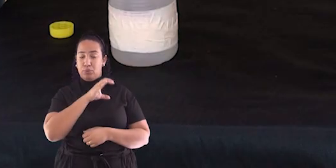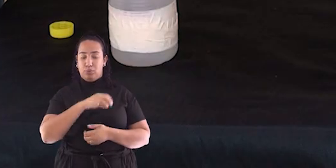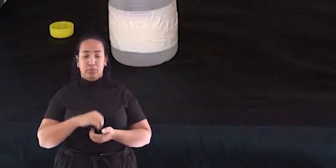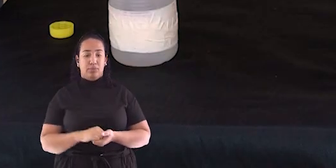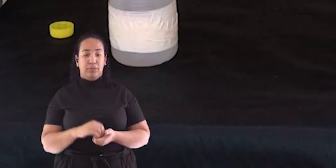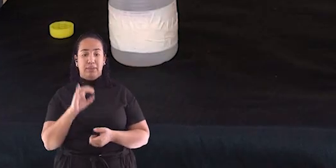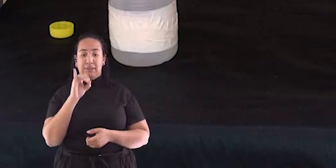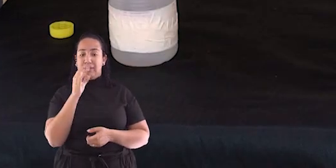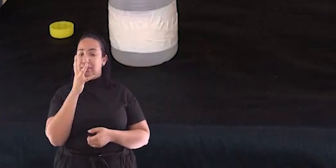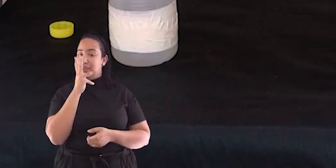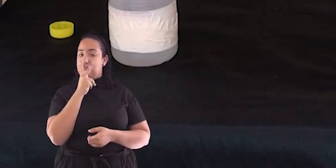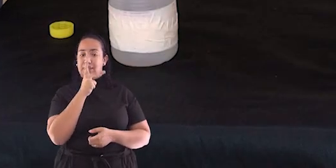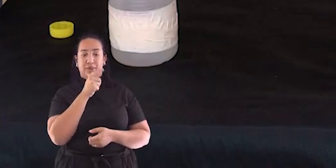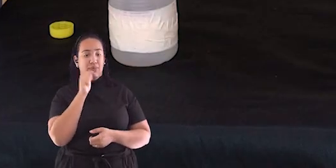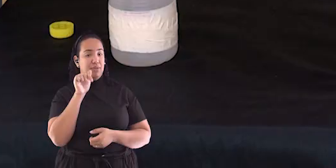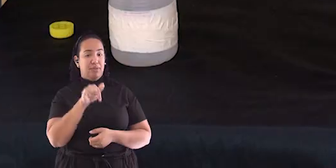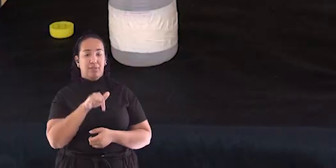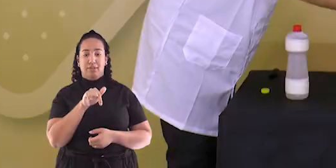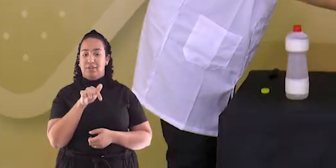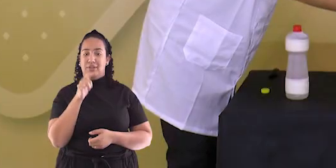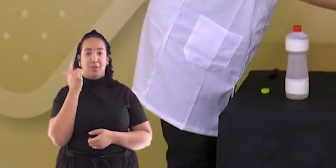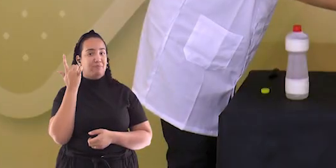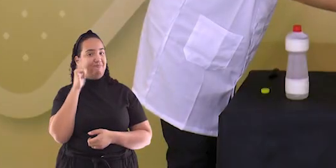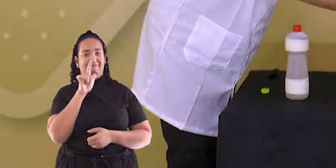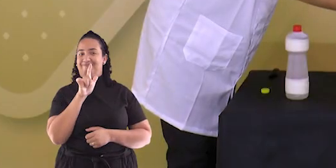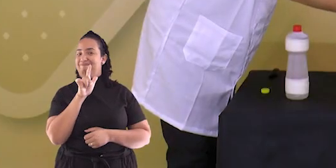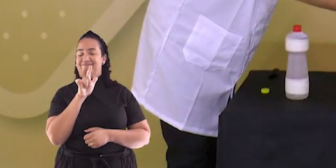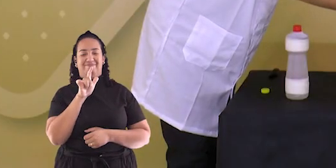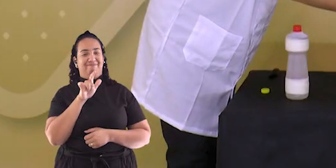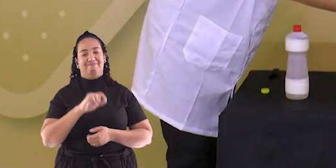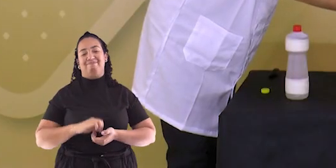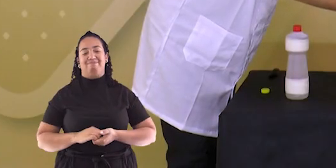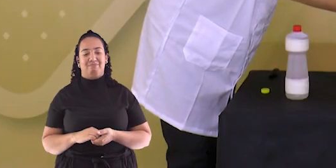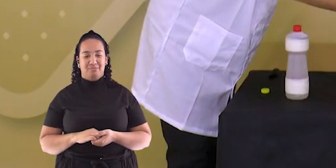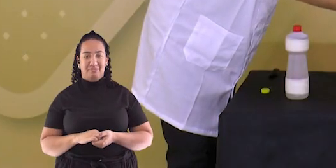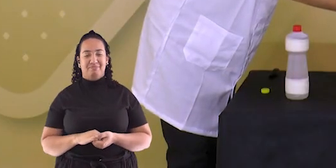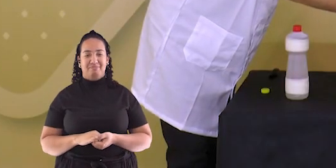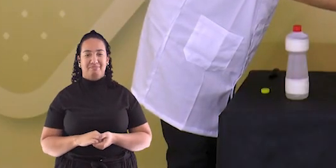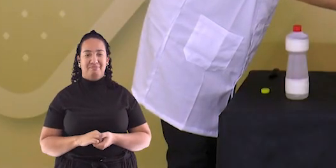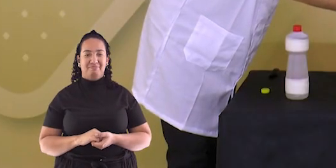não funciona da maneira como foi planejado.